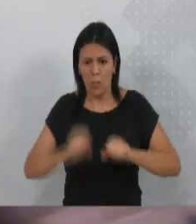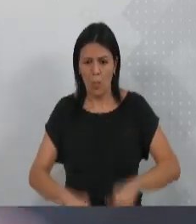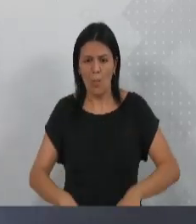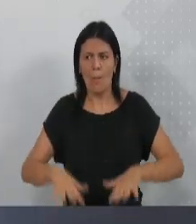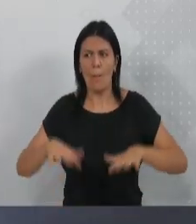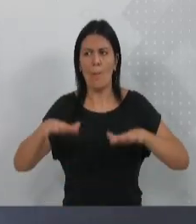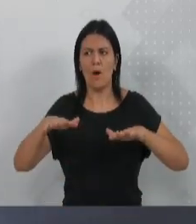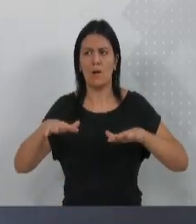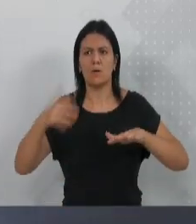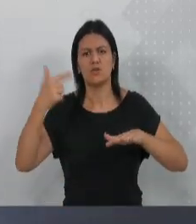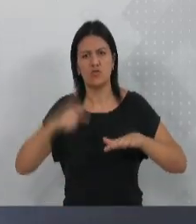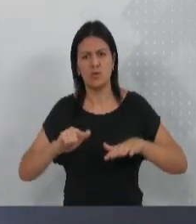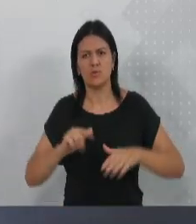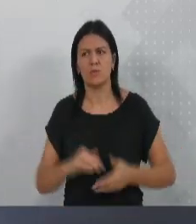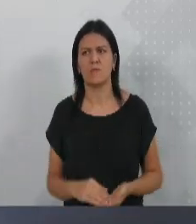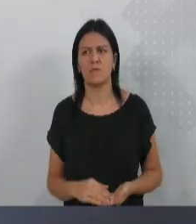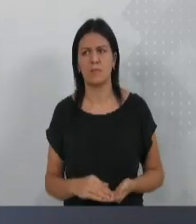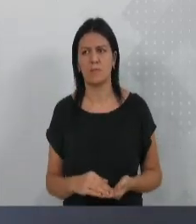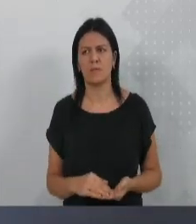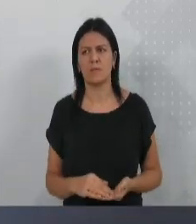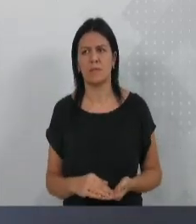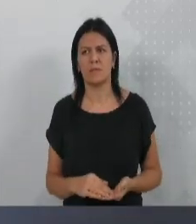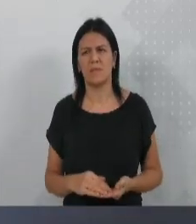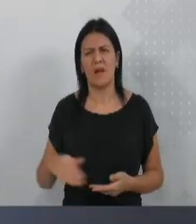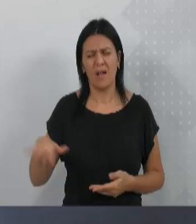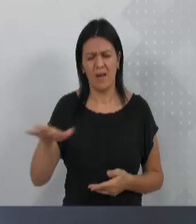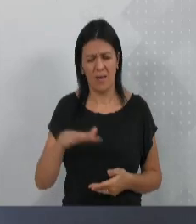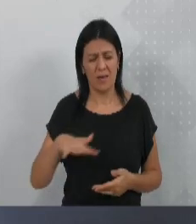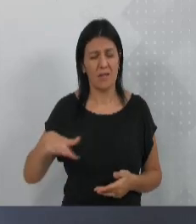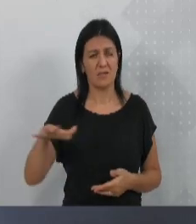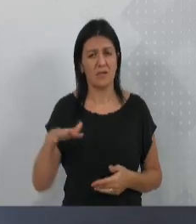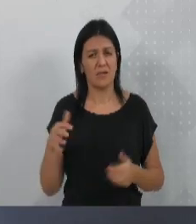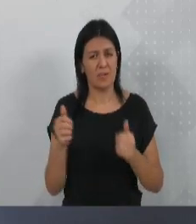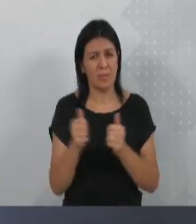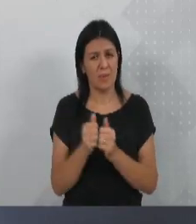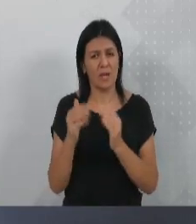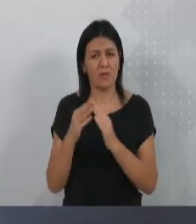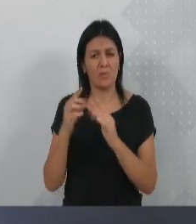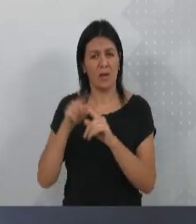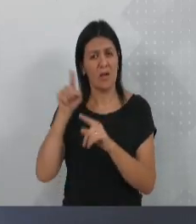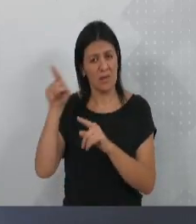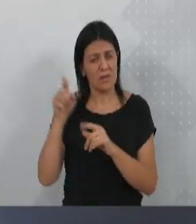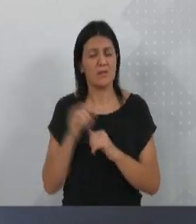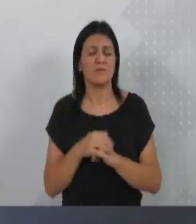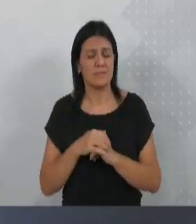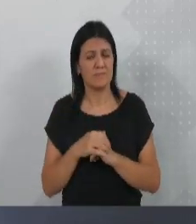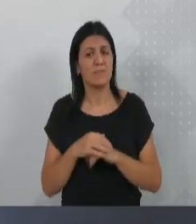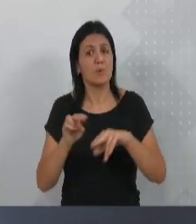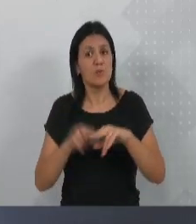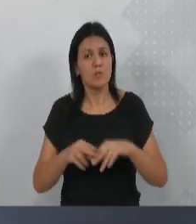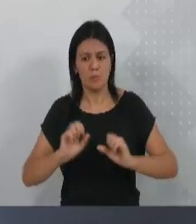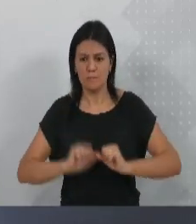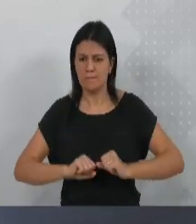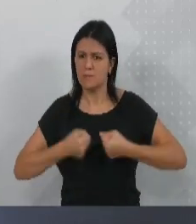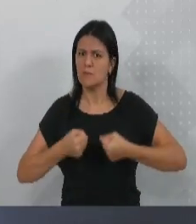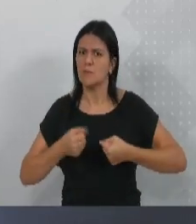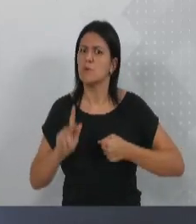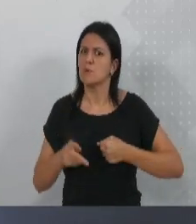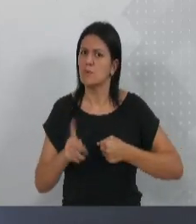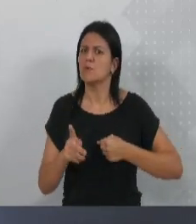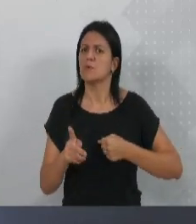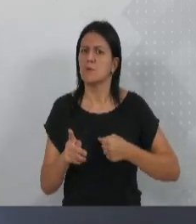nossas casas vão ser atingidas de novo lá na Alfredo morte naquela região toda lá próxima à capela Santana então que continue né o empenho máximo aí da secretaria